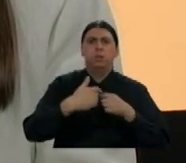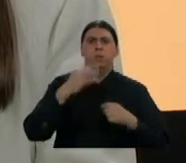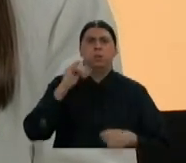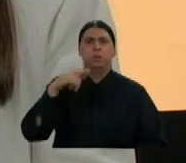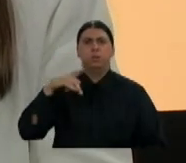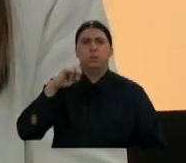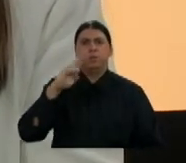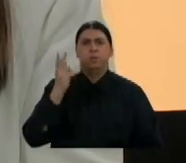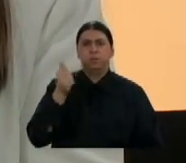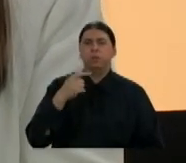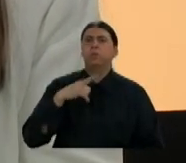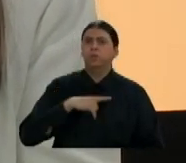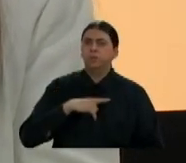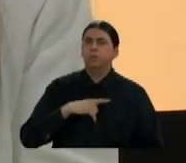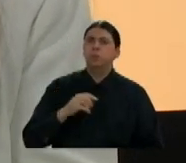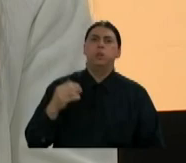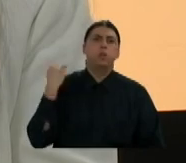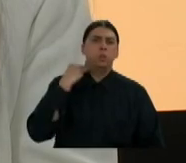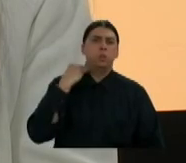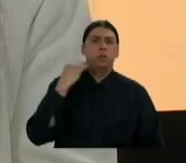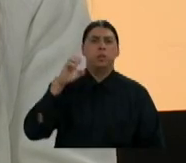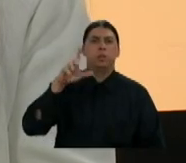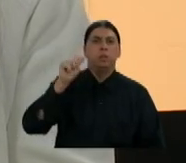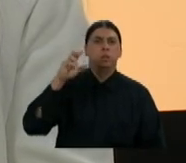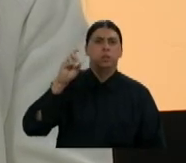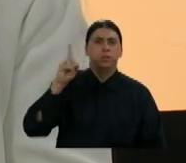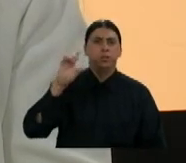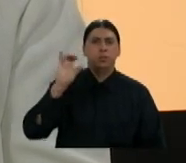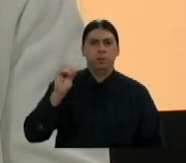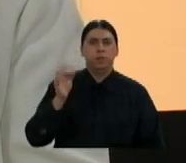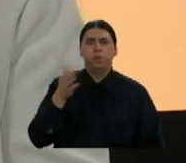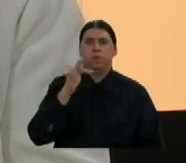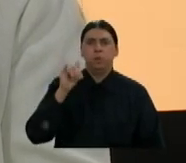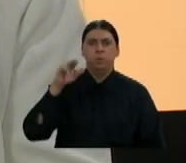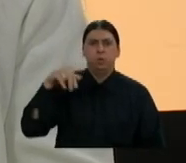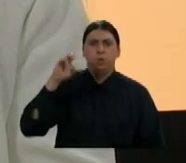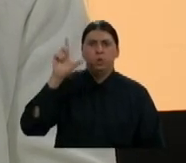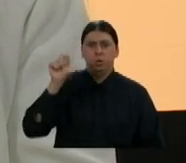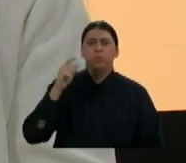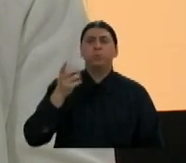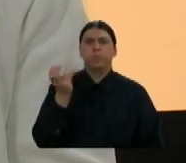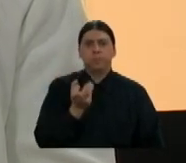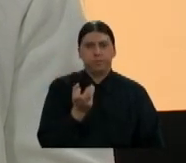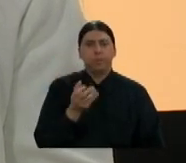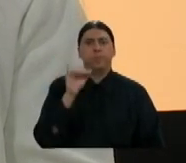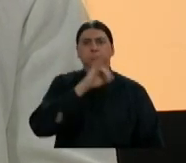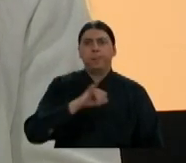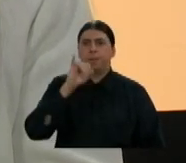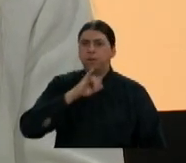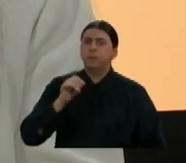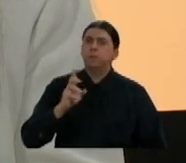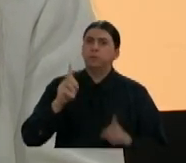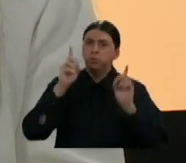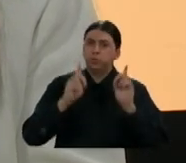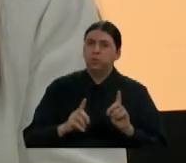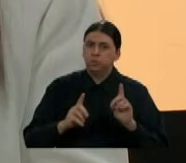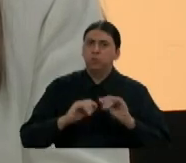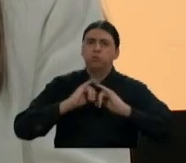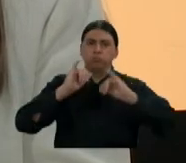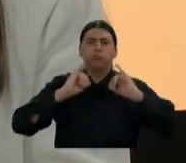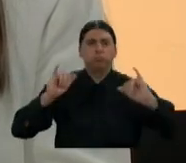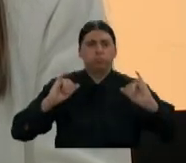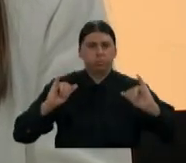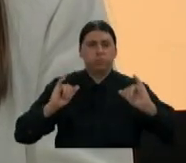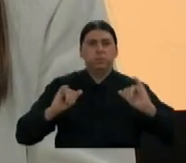entendem que antes de privilegiar o direito à privacidade a imagem se privilegia o direito condicional à convivência familiar